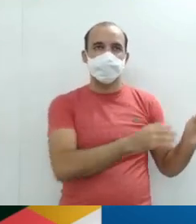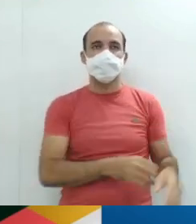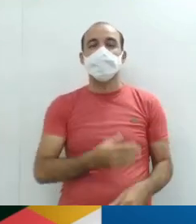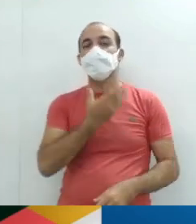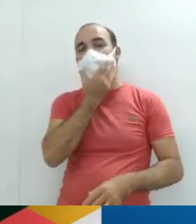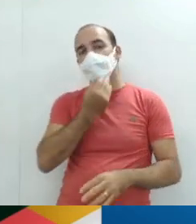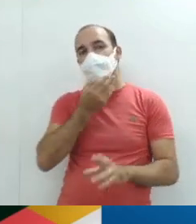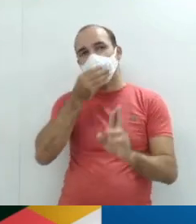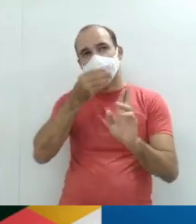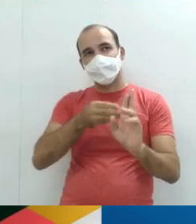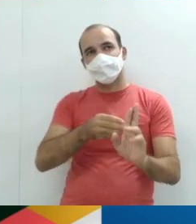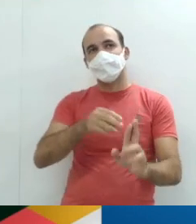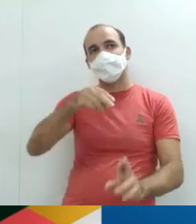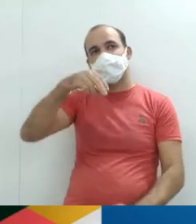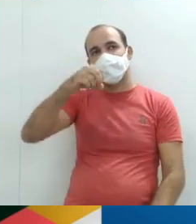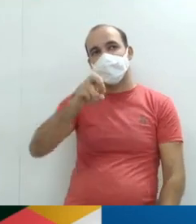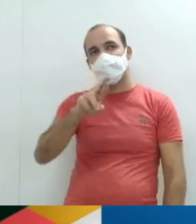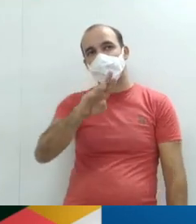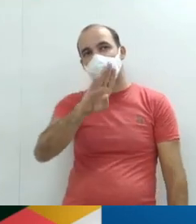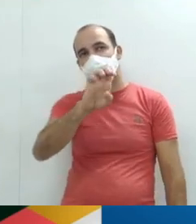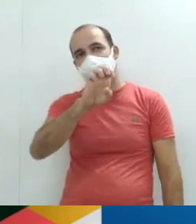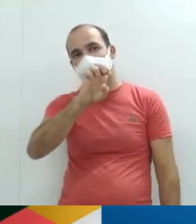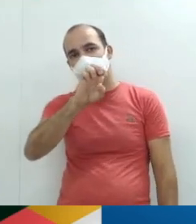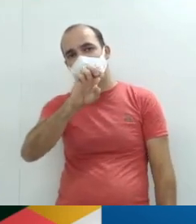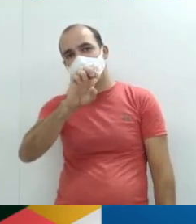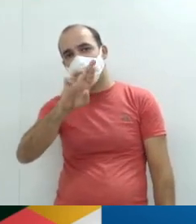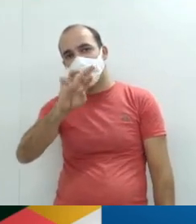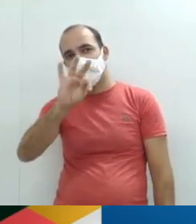sociedade dos indivíduos, ele diz o seguinte,